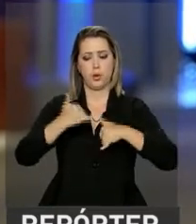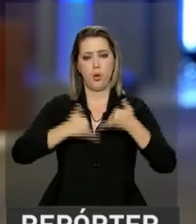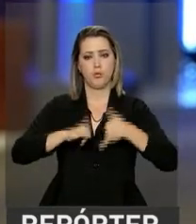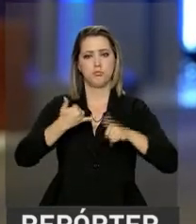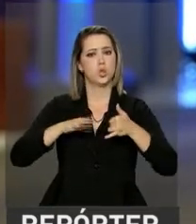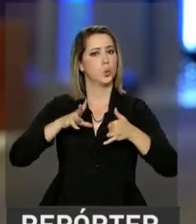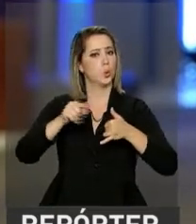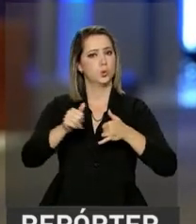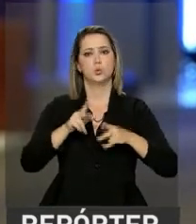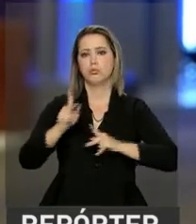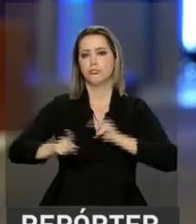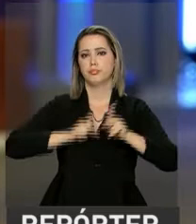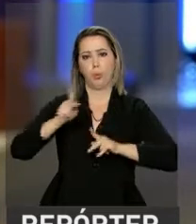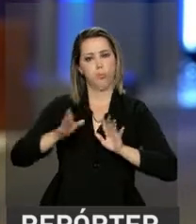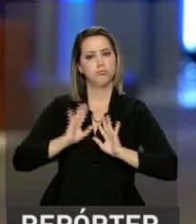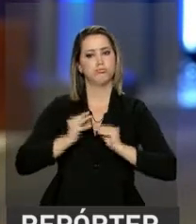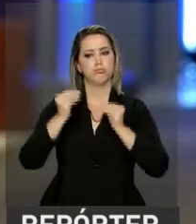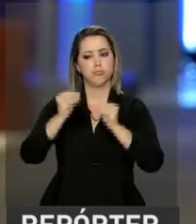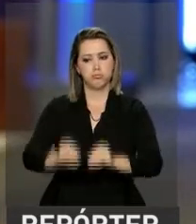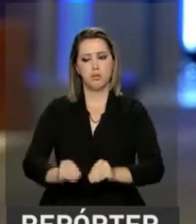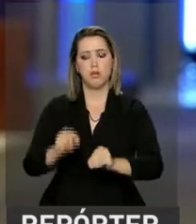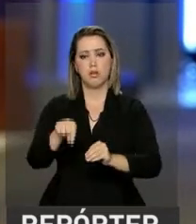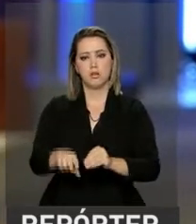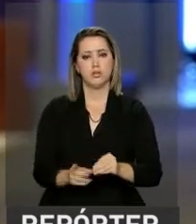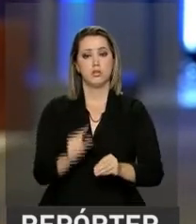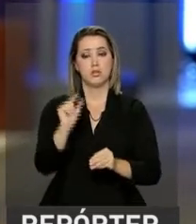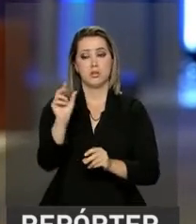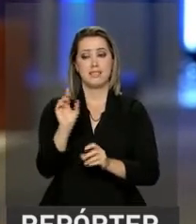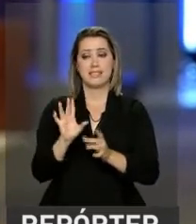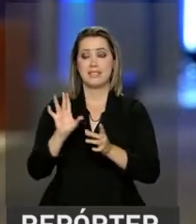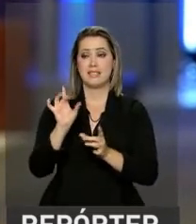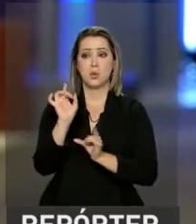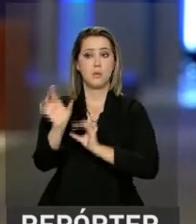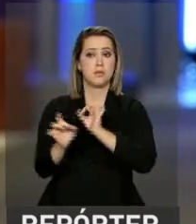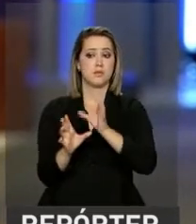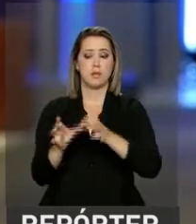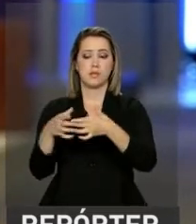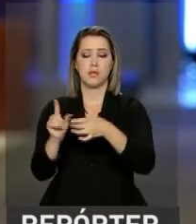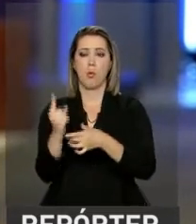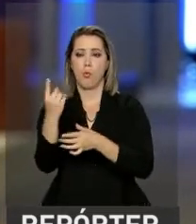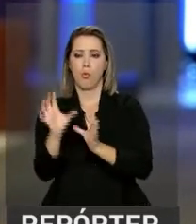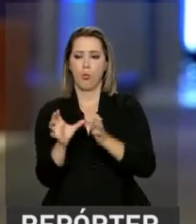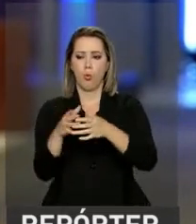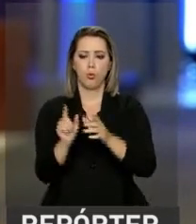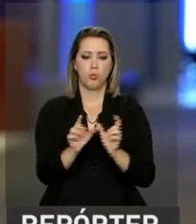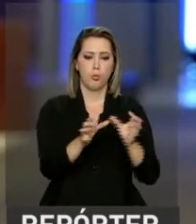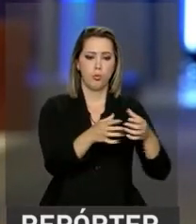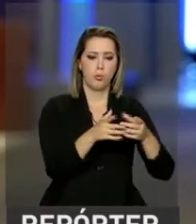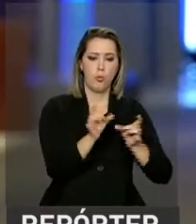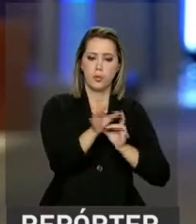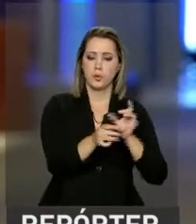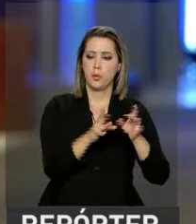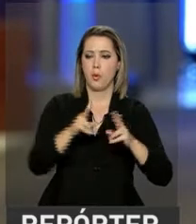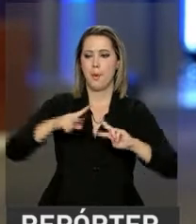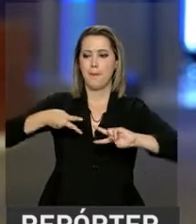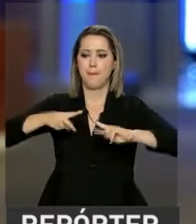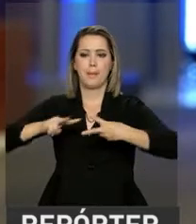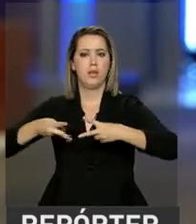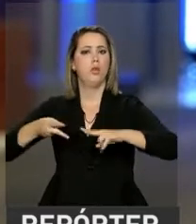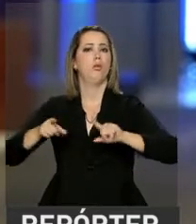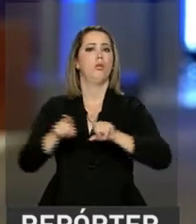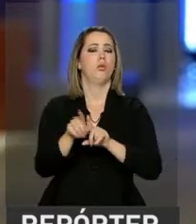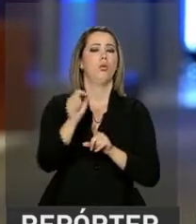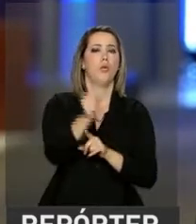laboratórios públicos. Estamos especializando cada laboratório numa plataforma ou de biológicos ou